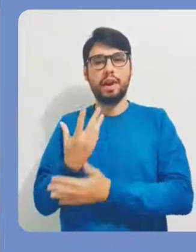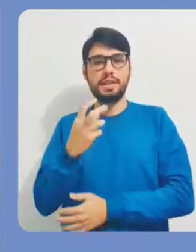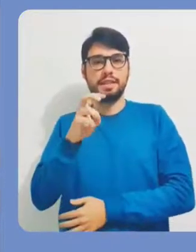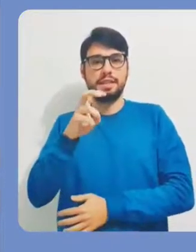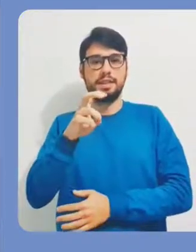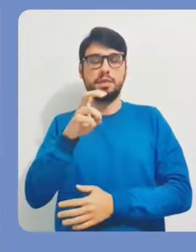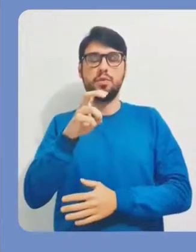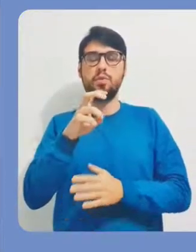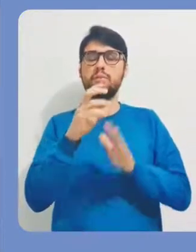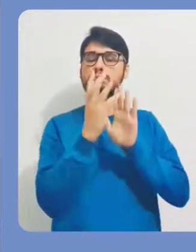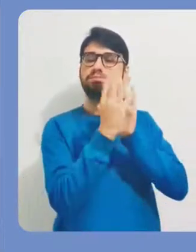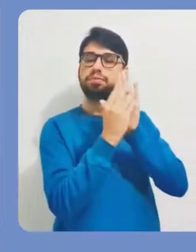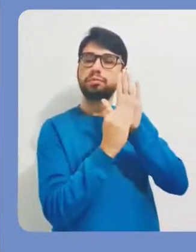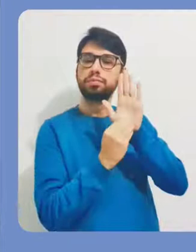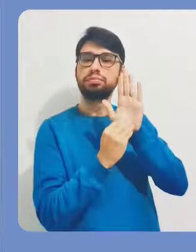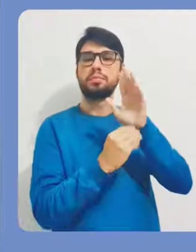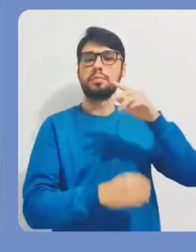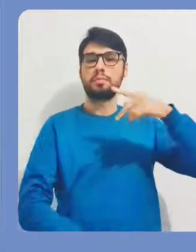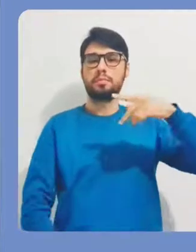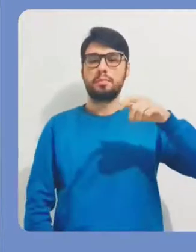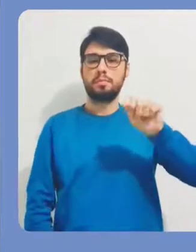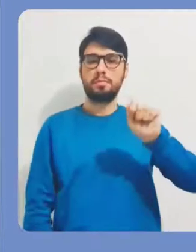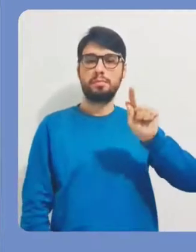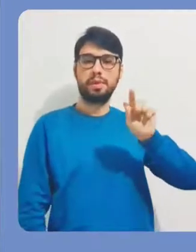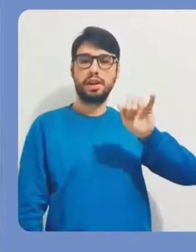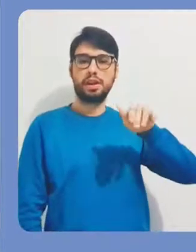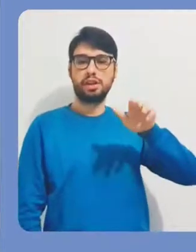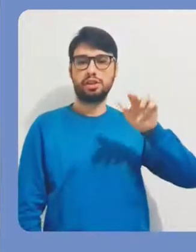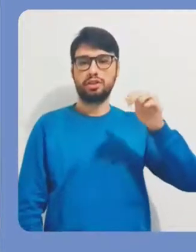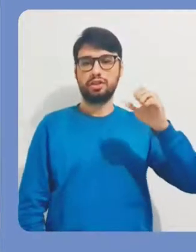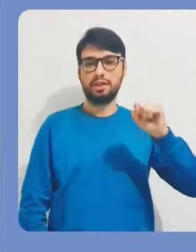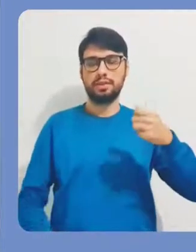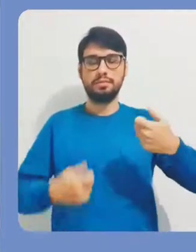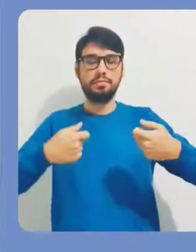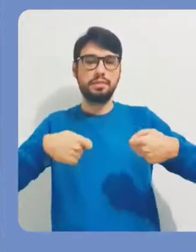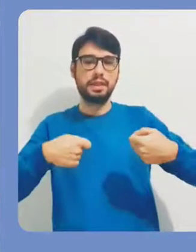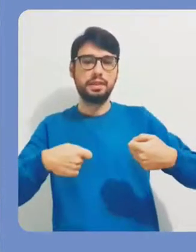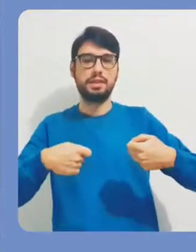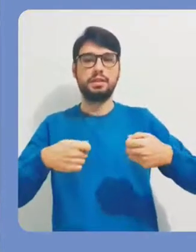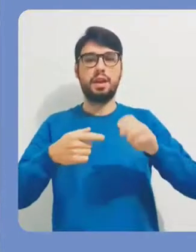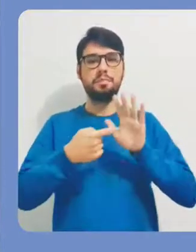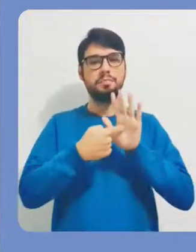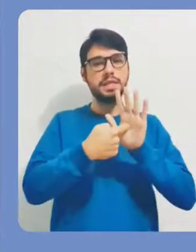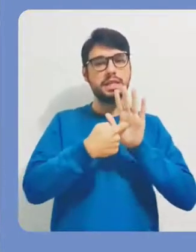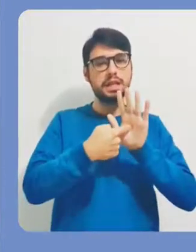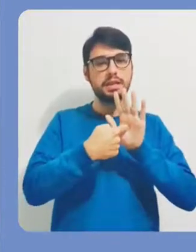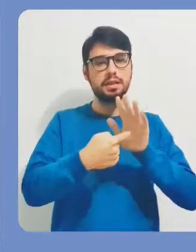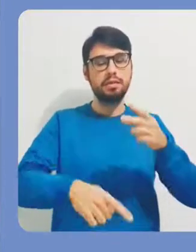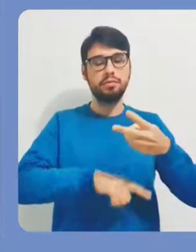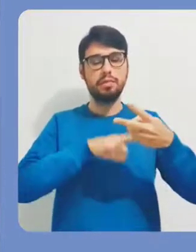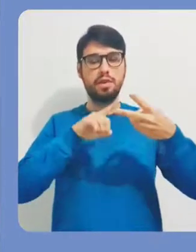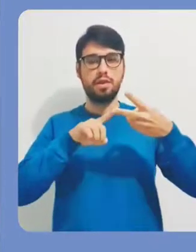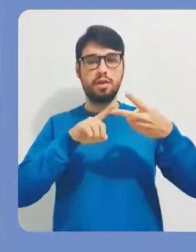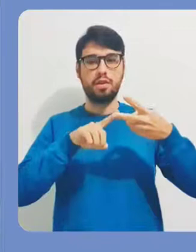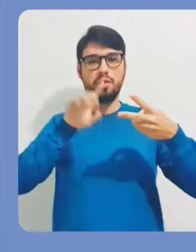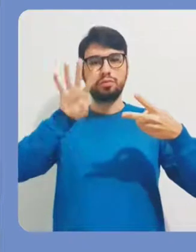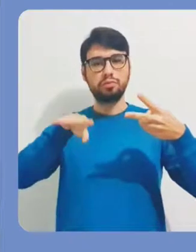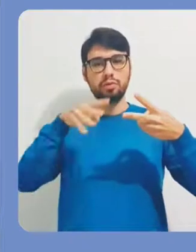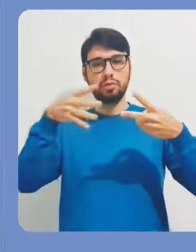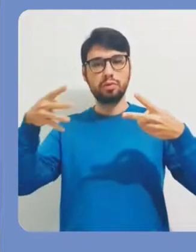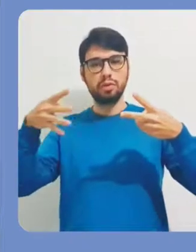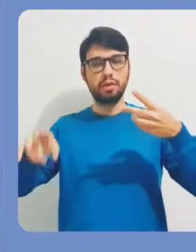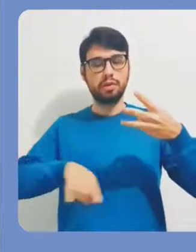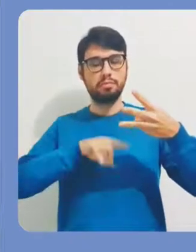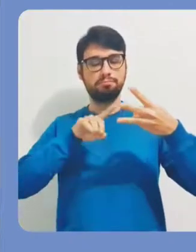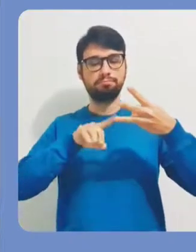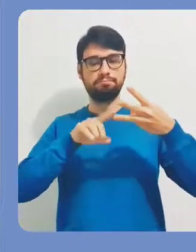esse simpósio, eu vou criar, cinco novas páginas de conteúdo. Uma página contendo a apresentação